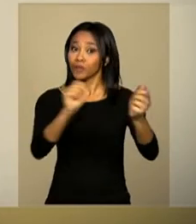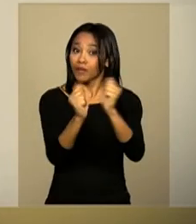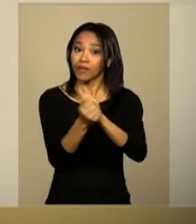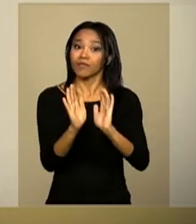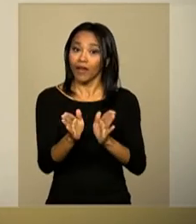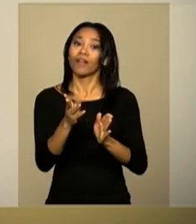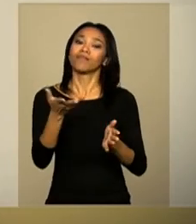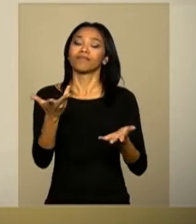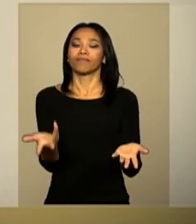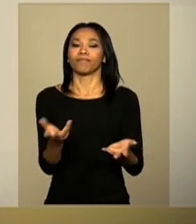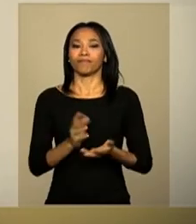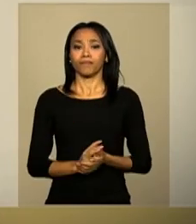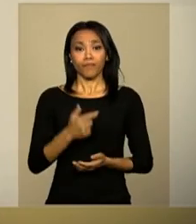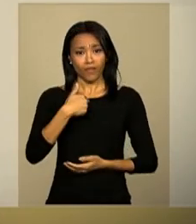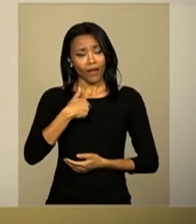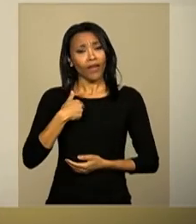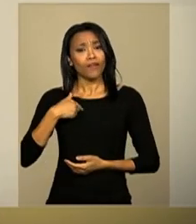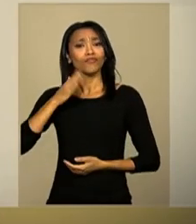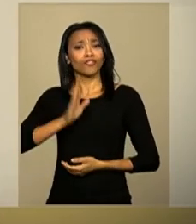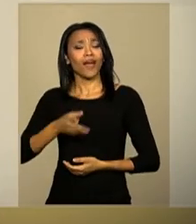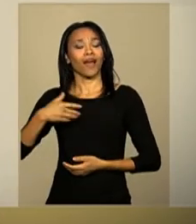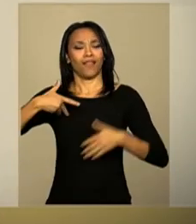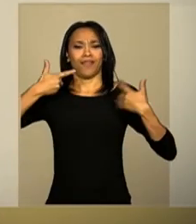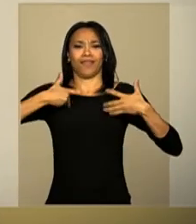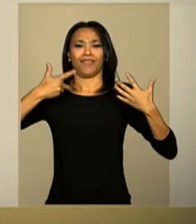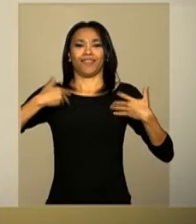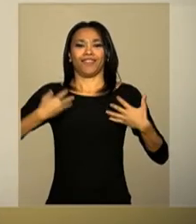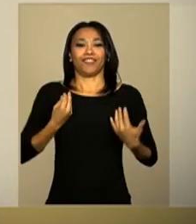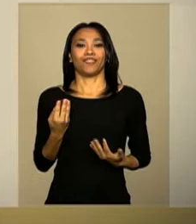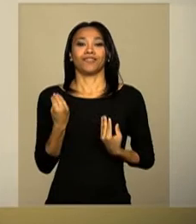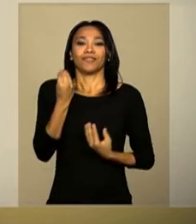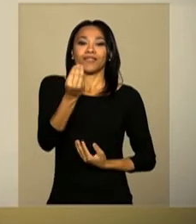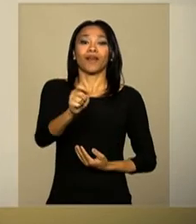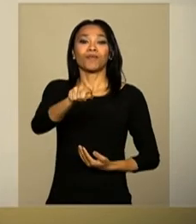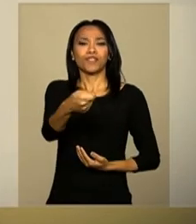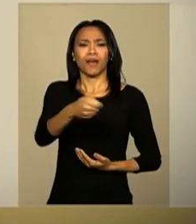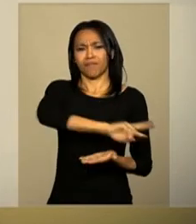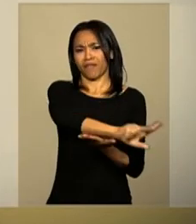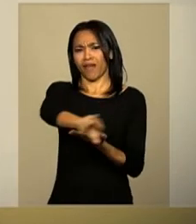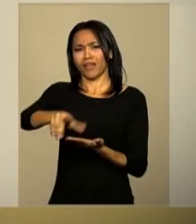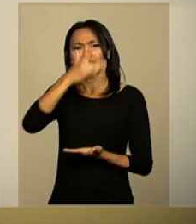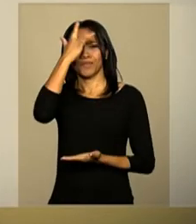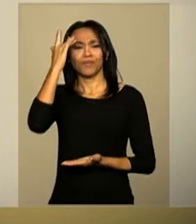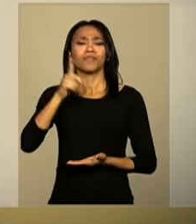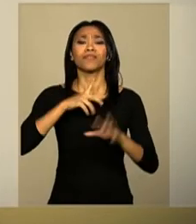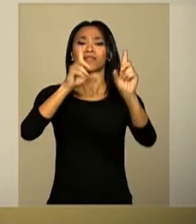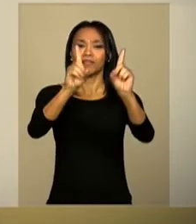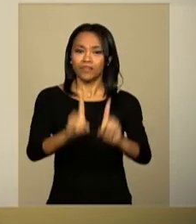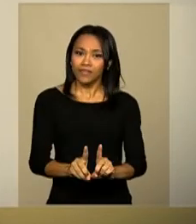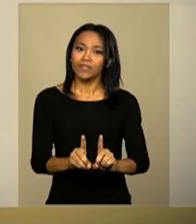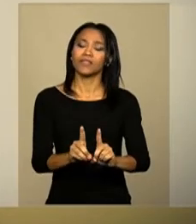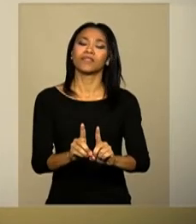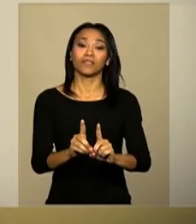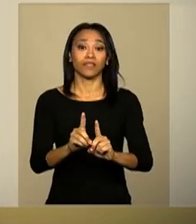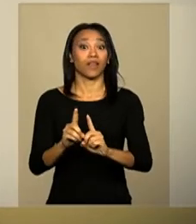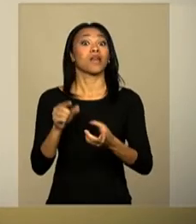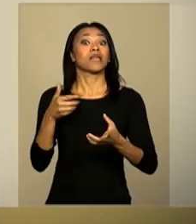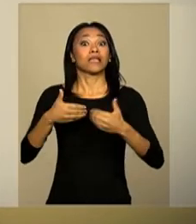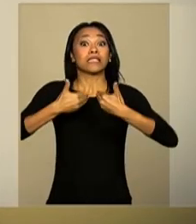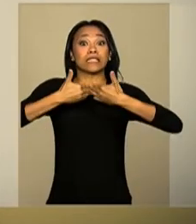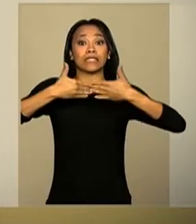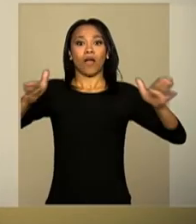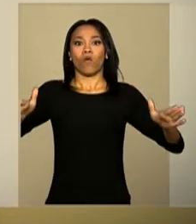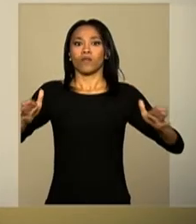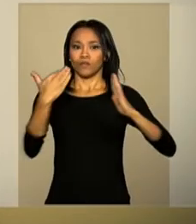adaptados Pois é eu mesma tive a alegria de entregar as chaves para vários desses moradores com deficiências nas